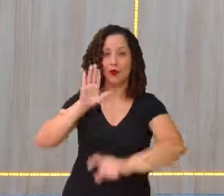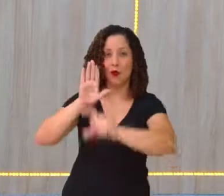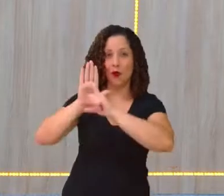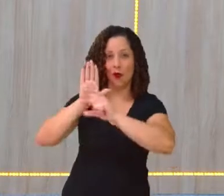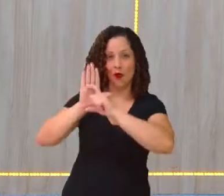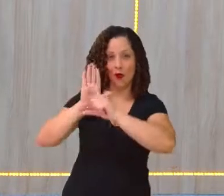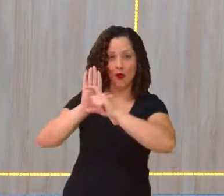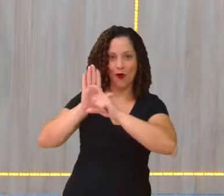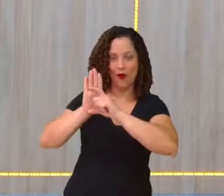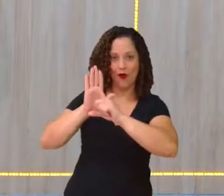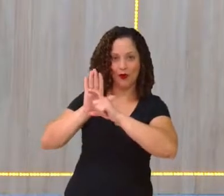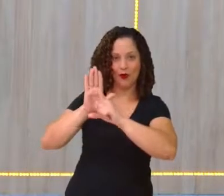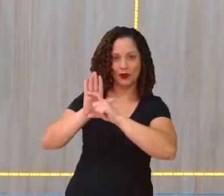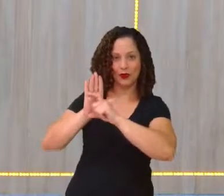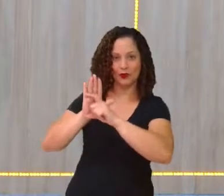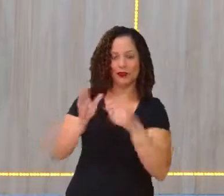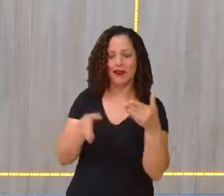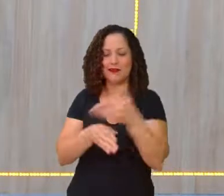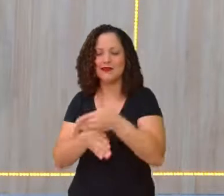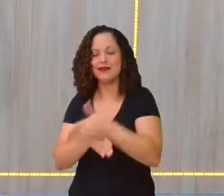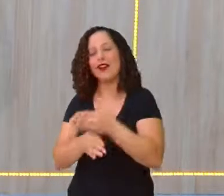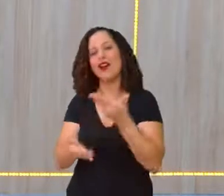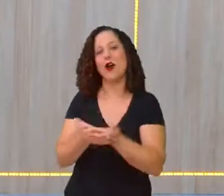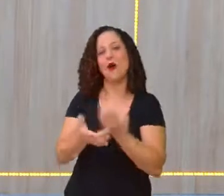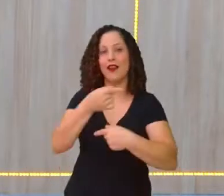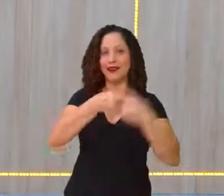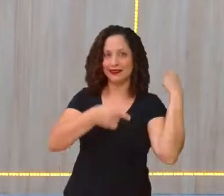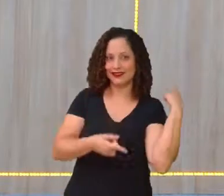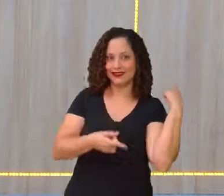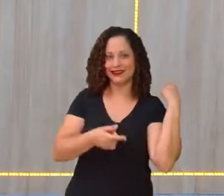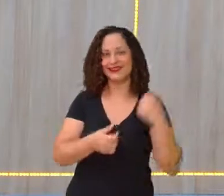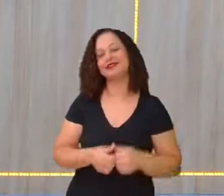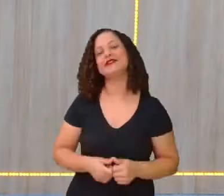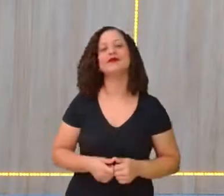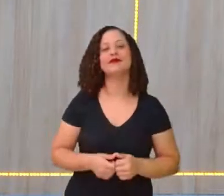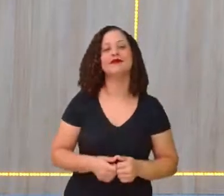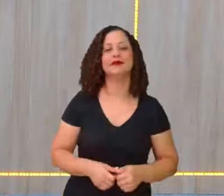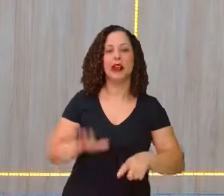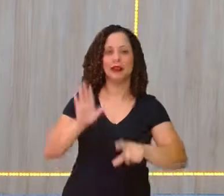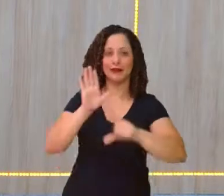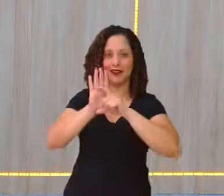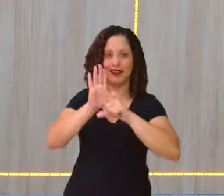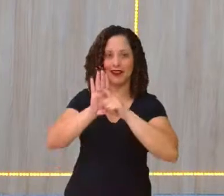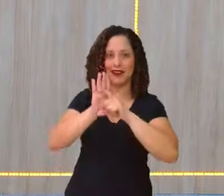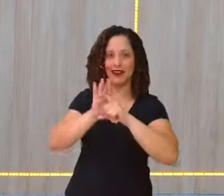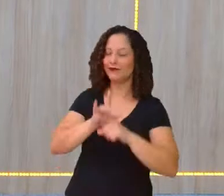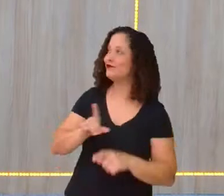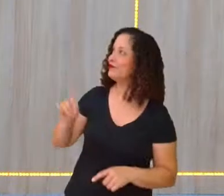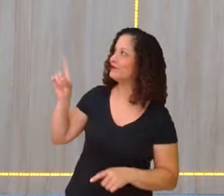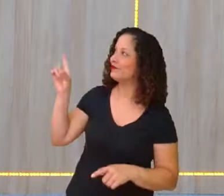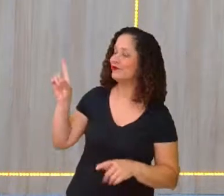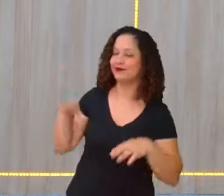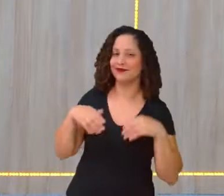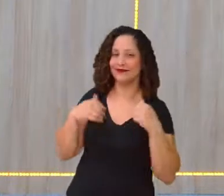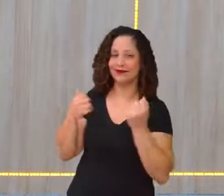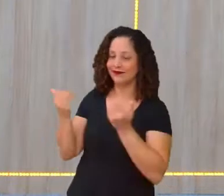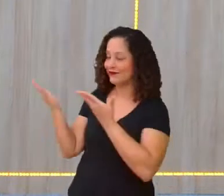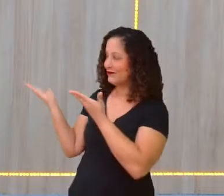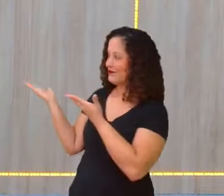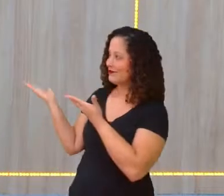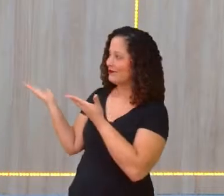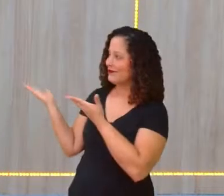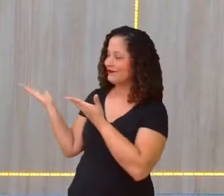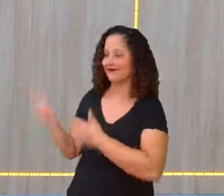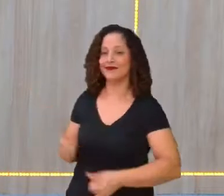vocês possam acessar a aula anterior. Então, tá aí na tela para vocês, é só aproximar a câmera do seu celular para o